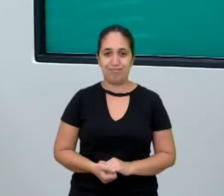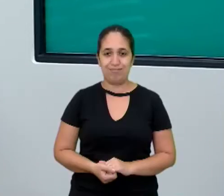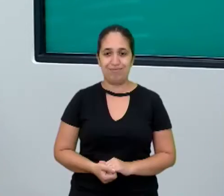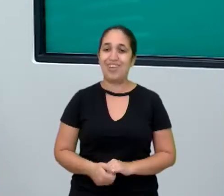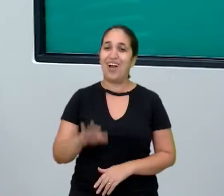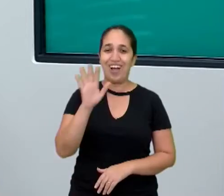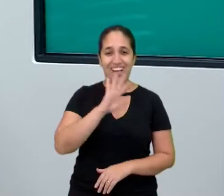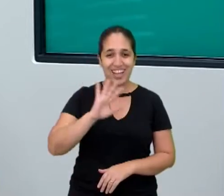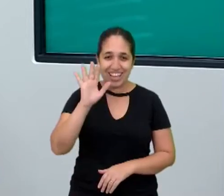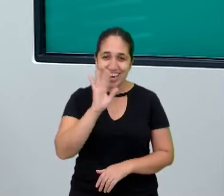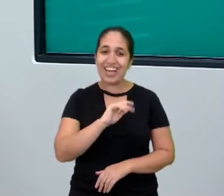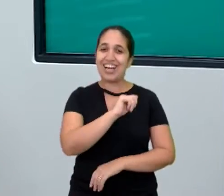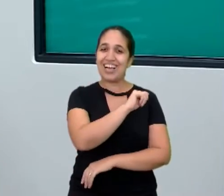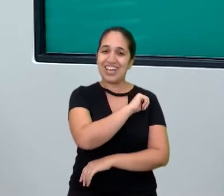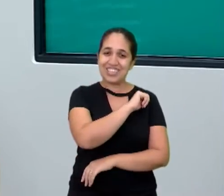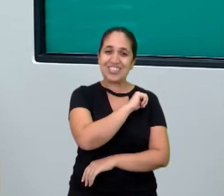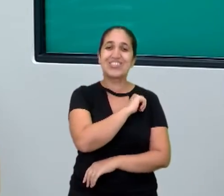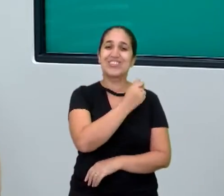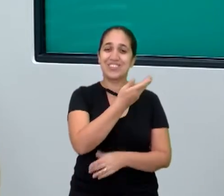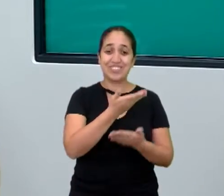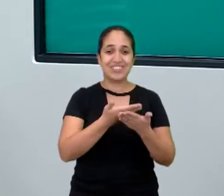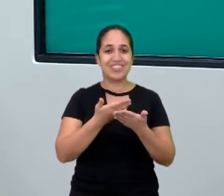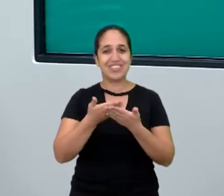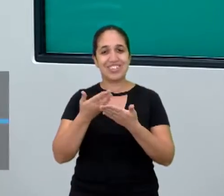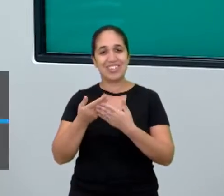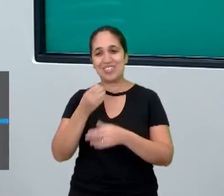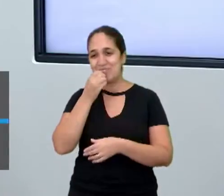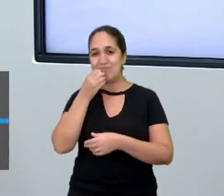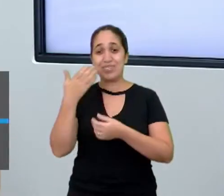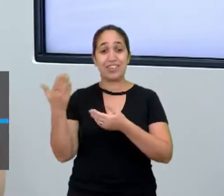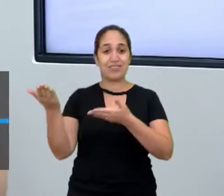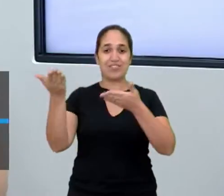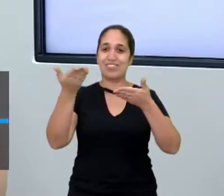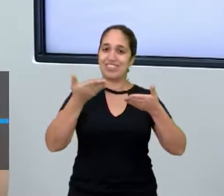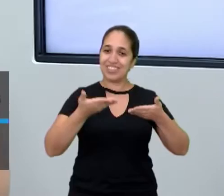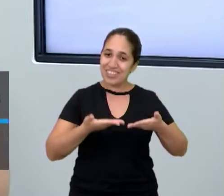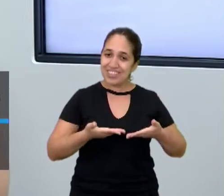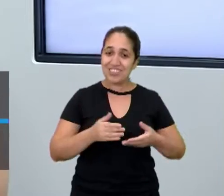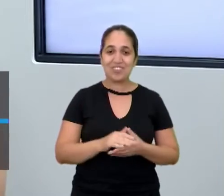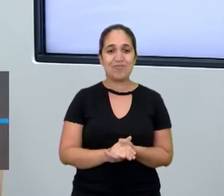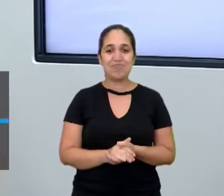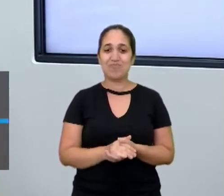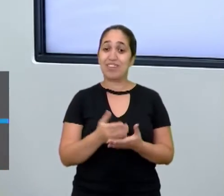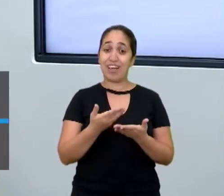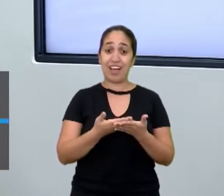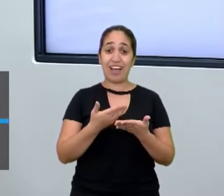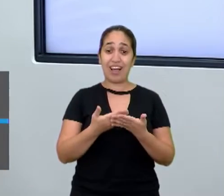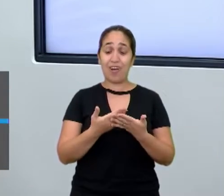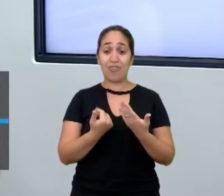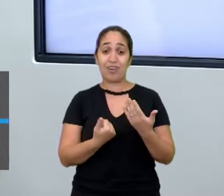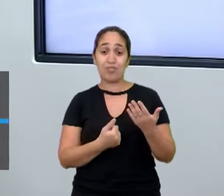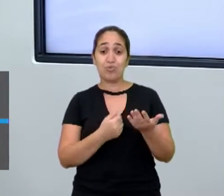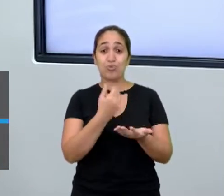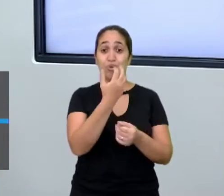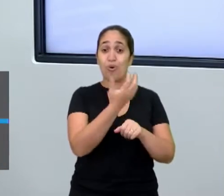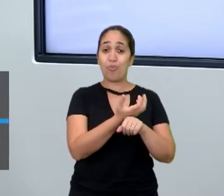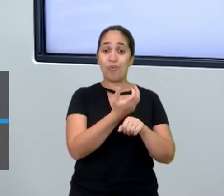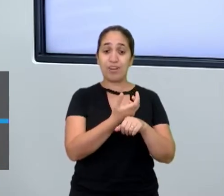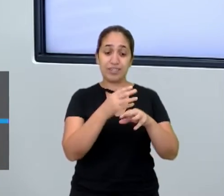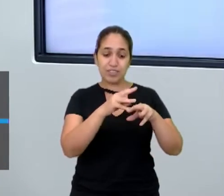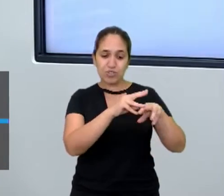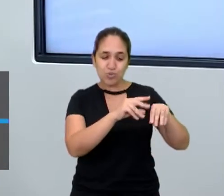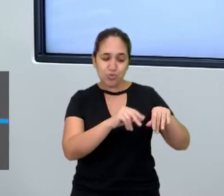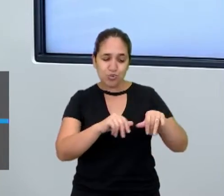Olá, alunos! Olá, estudantes! Sejam todos muito bem-vindos a mais uma aula do nosso componente do solo